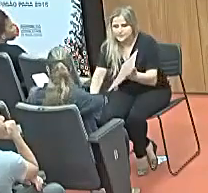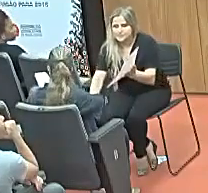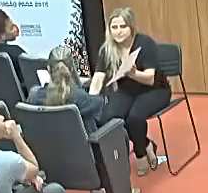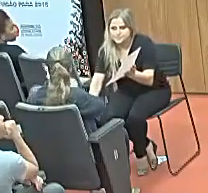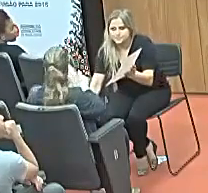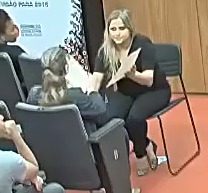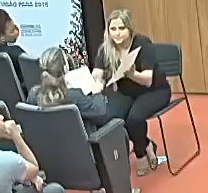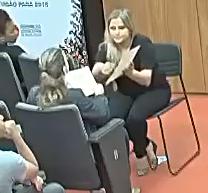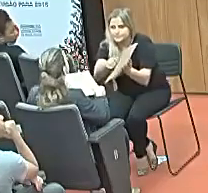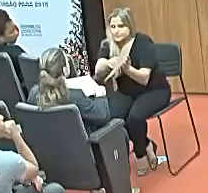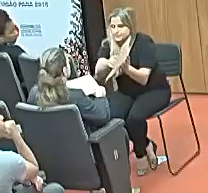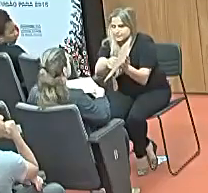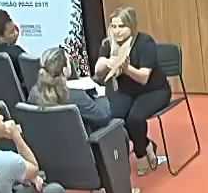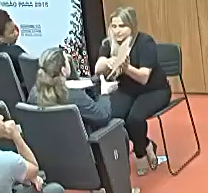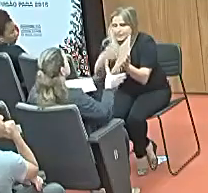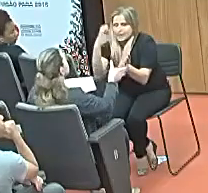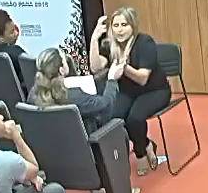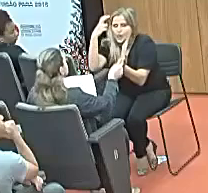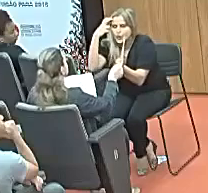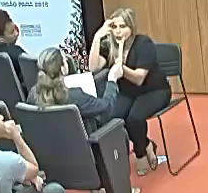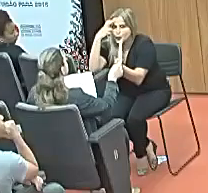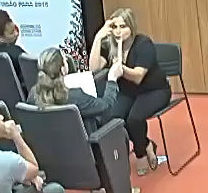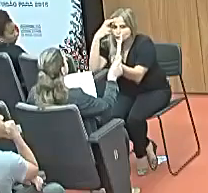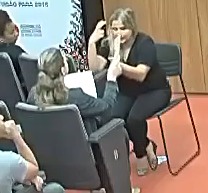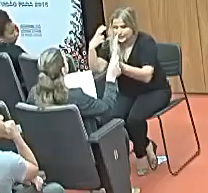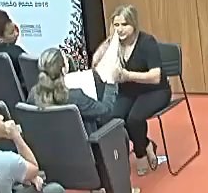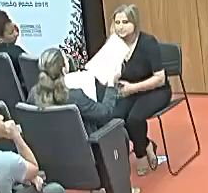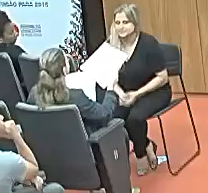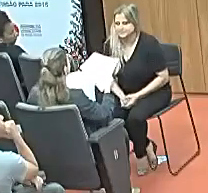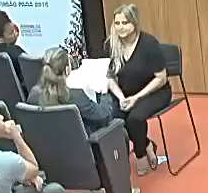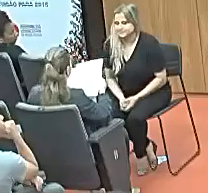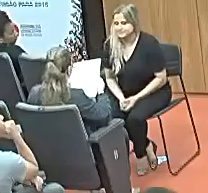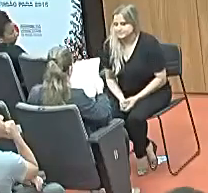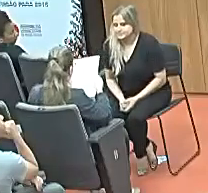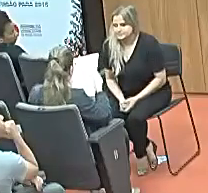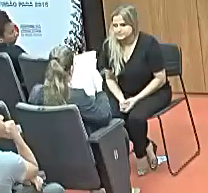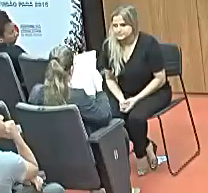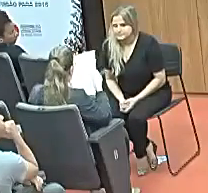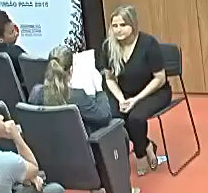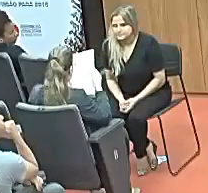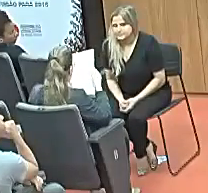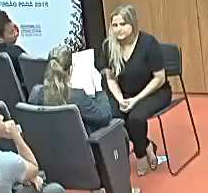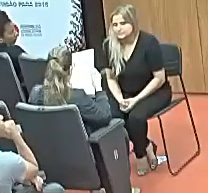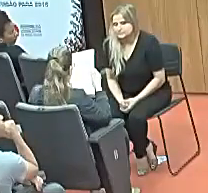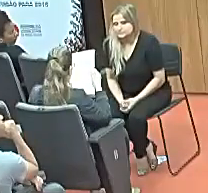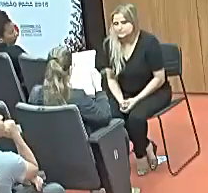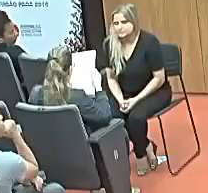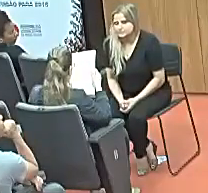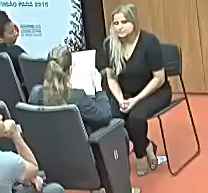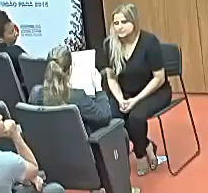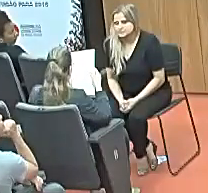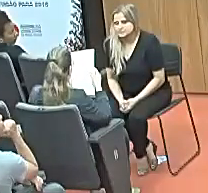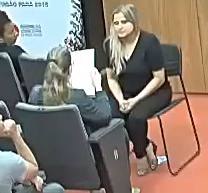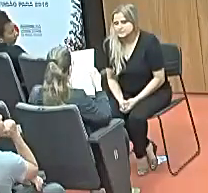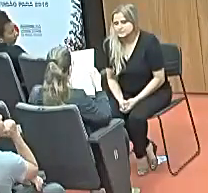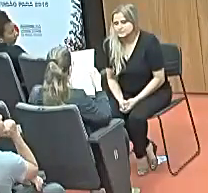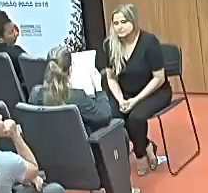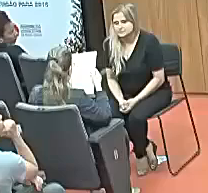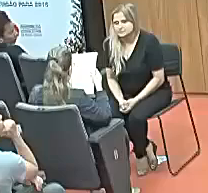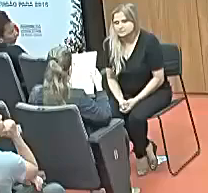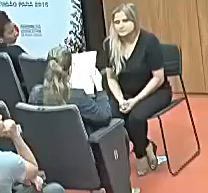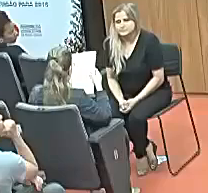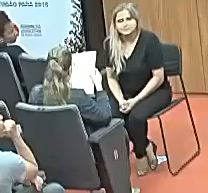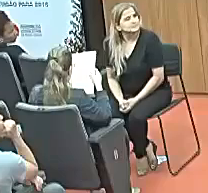a presença dos companheiros aqui do deputado andré creio é que o deputado andré quintão